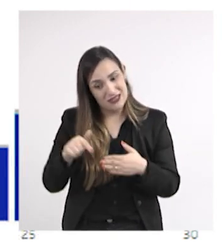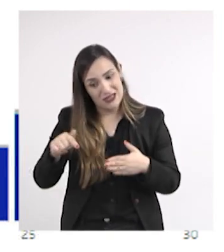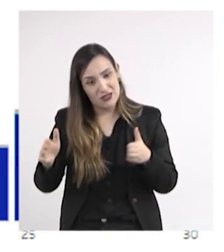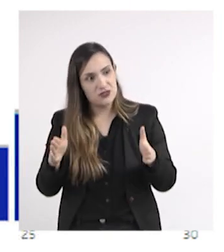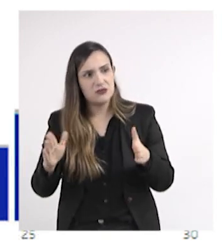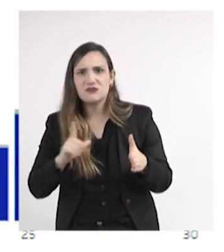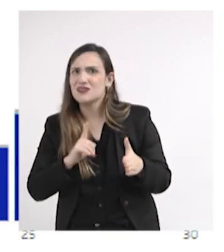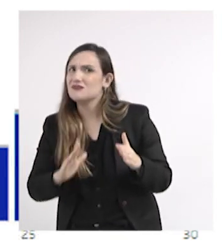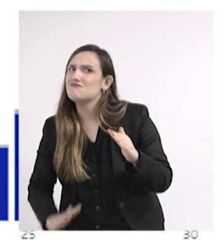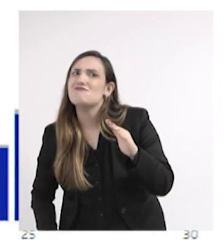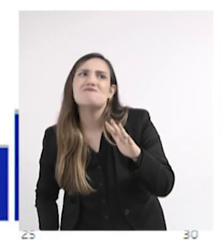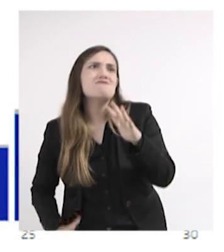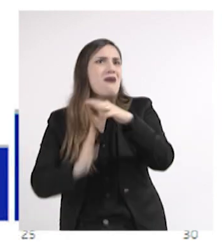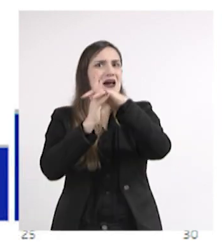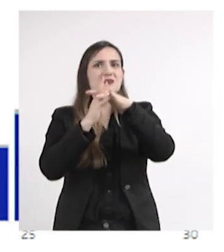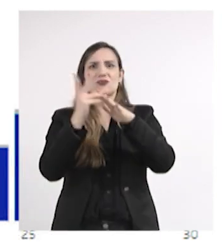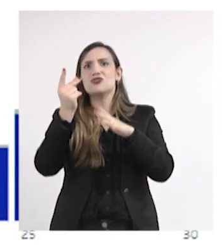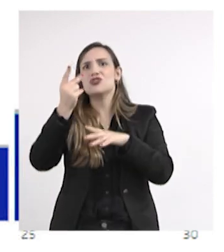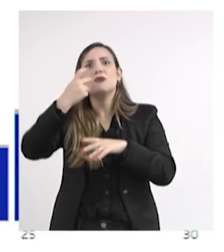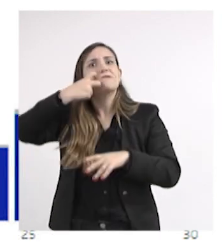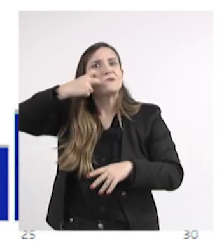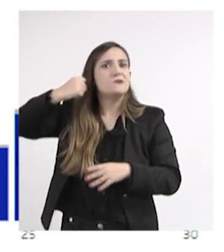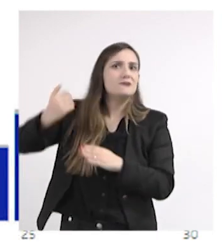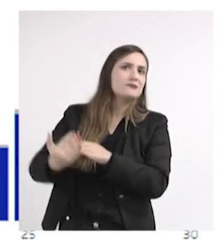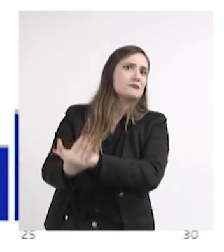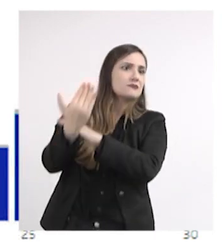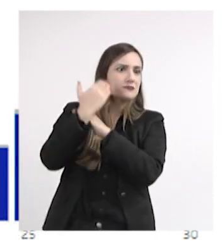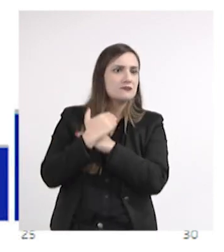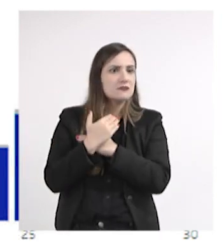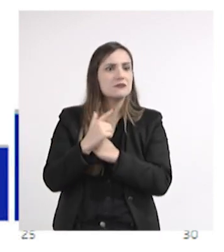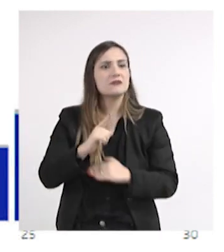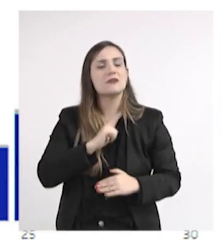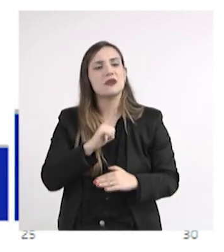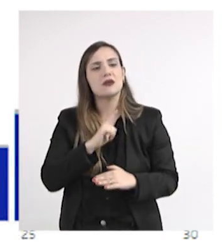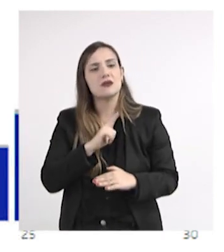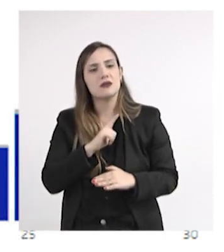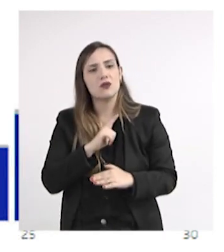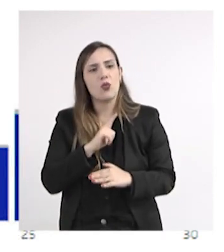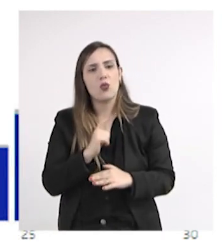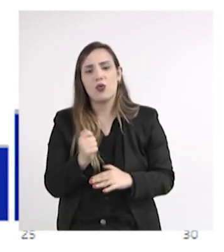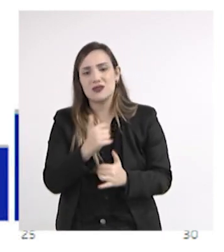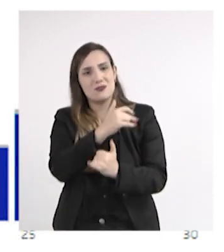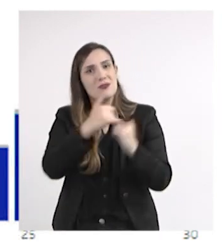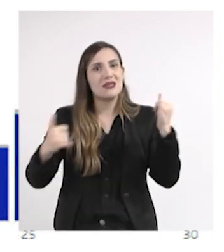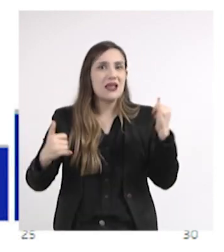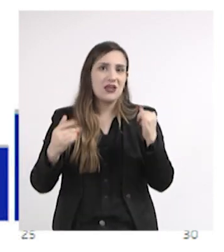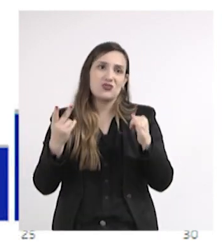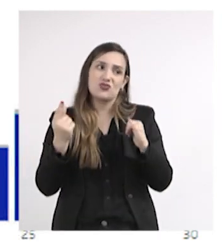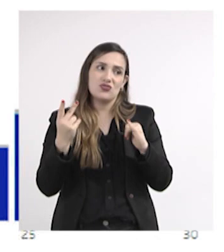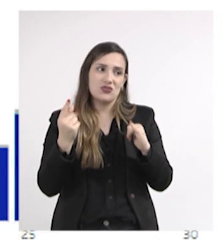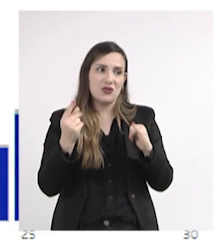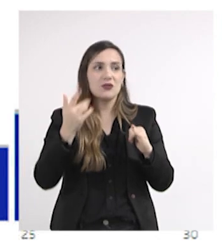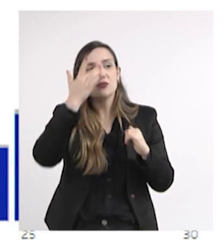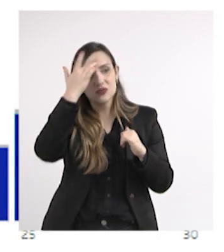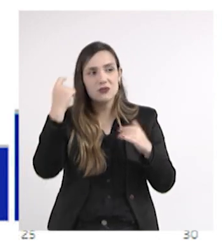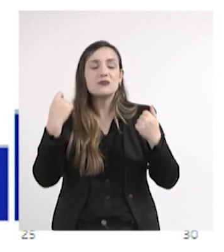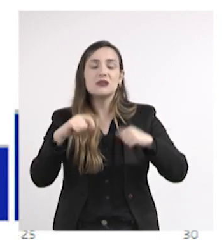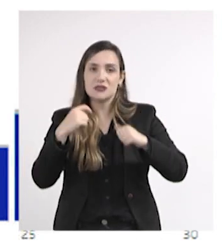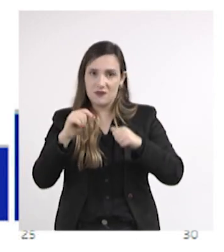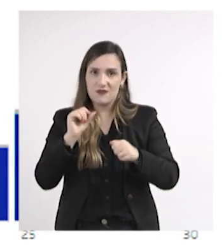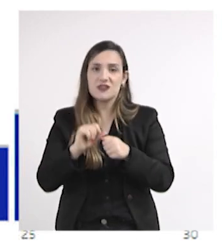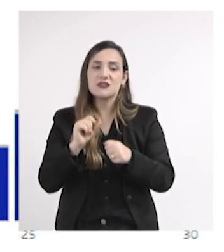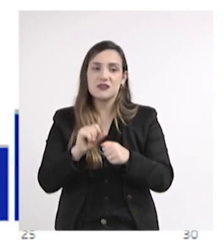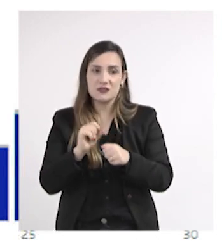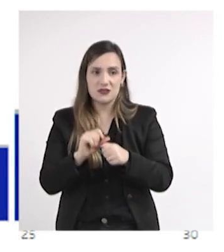de investimentos que abrange quase a metade dos aportes financeiros desempenhados